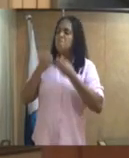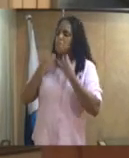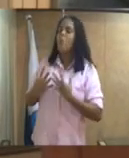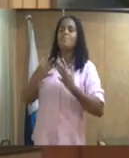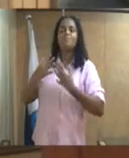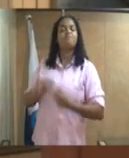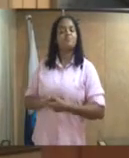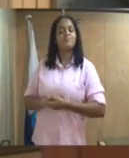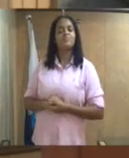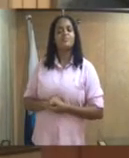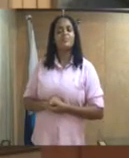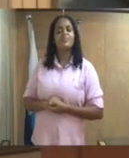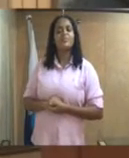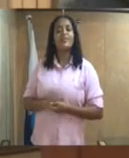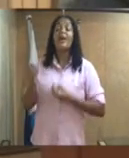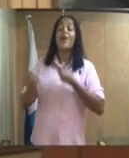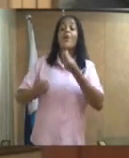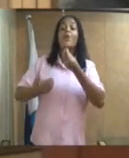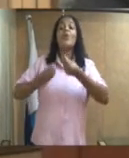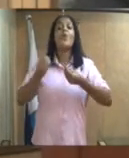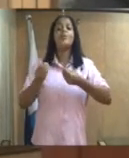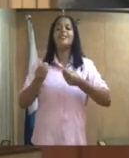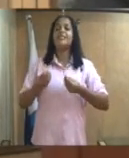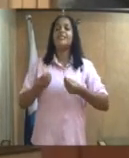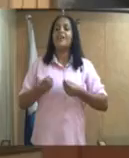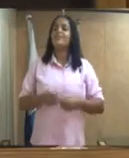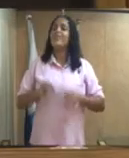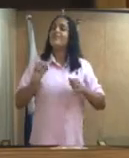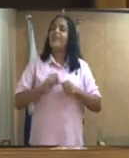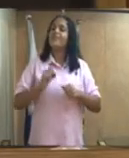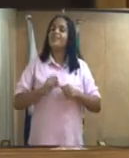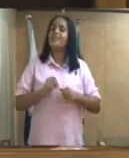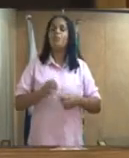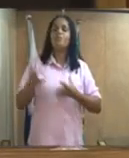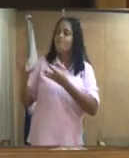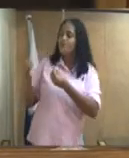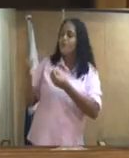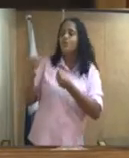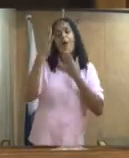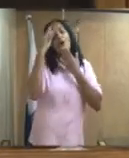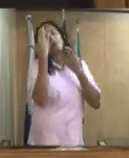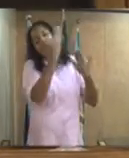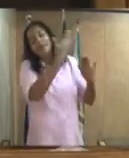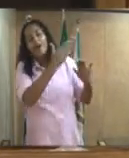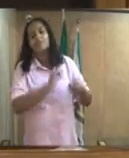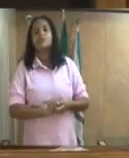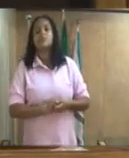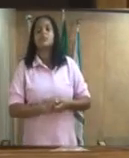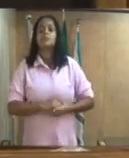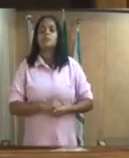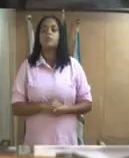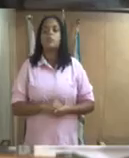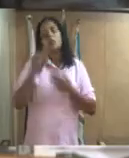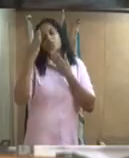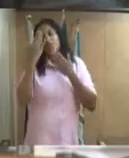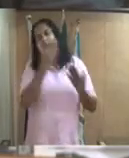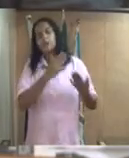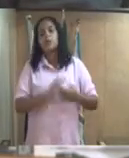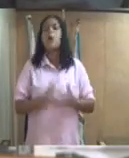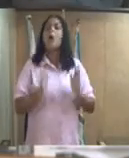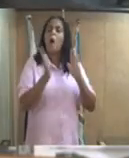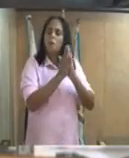irretocável espírito democrático. Muito obrigado. Vossa Excelência... Sem mais, presidente. Obrigado.